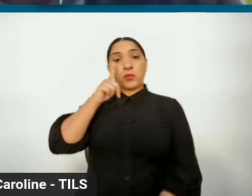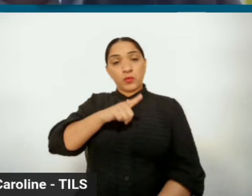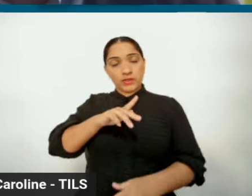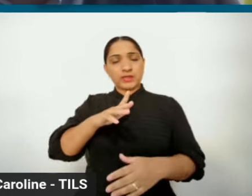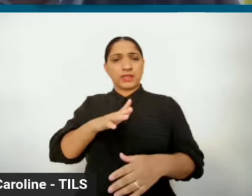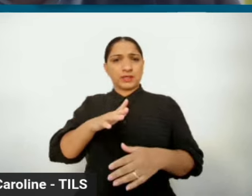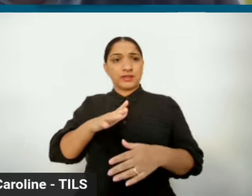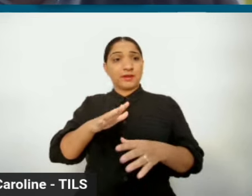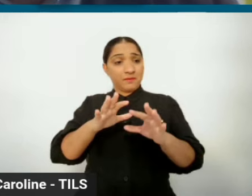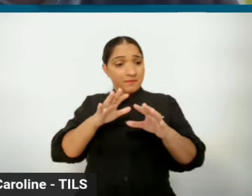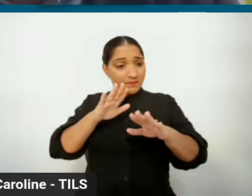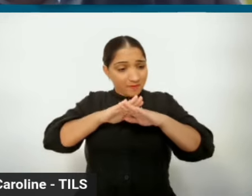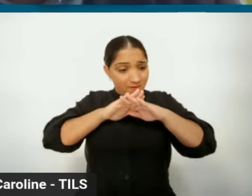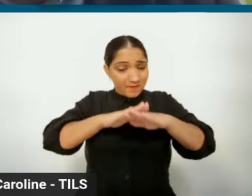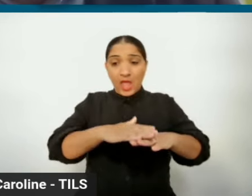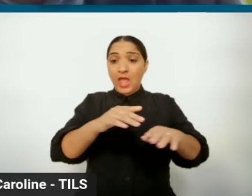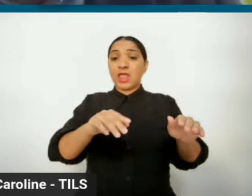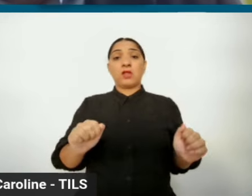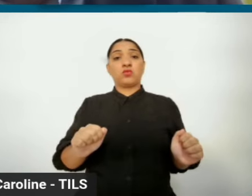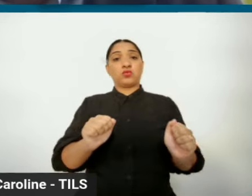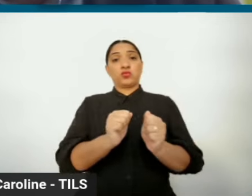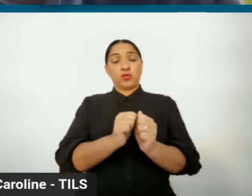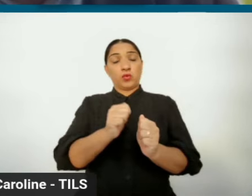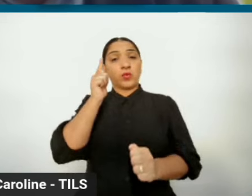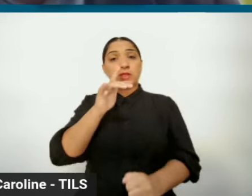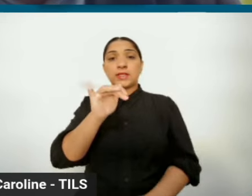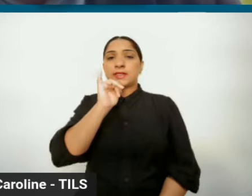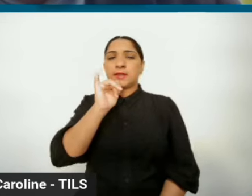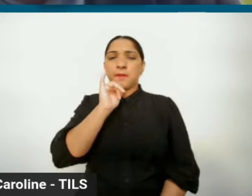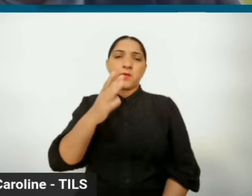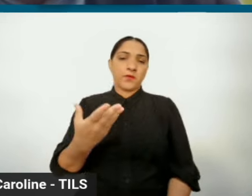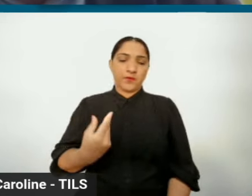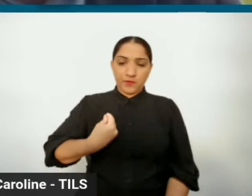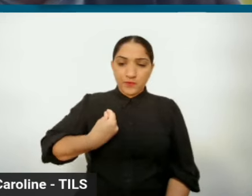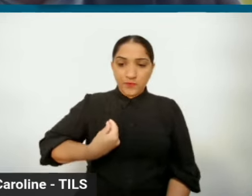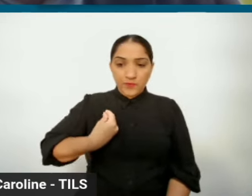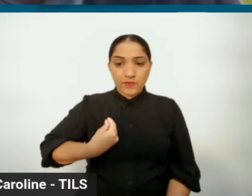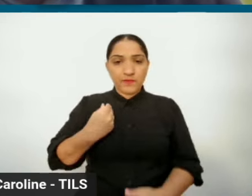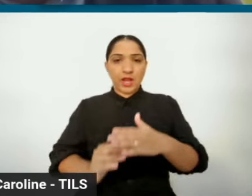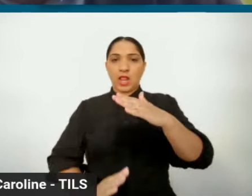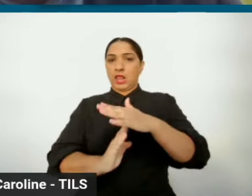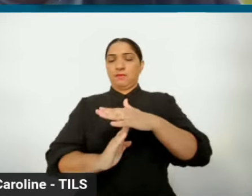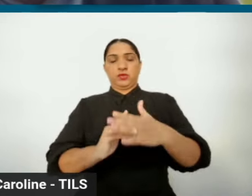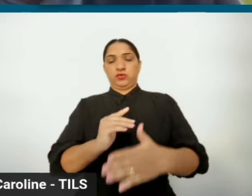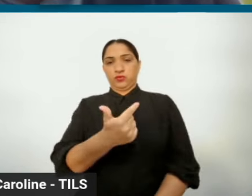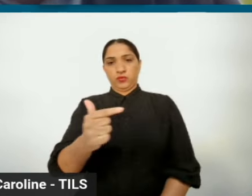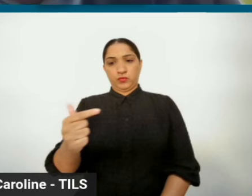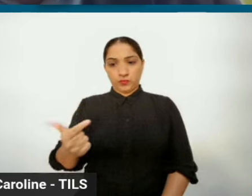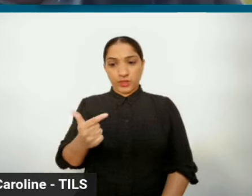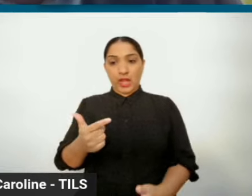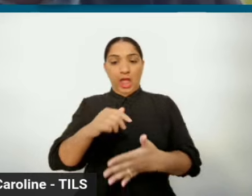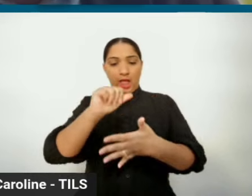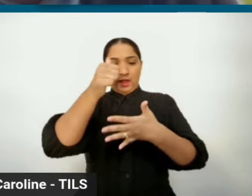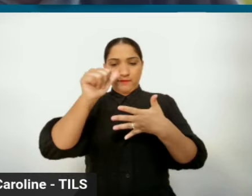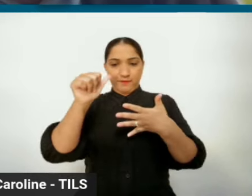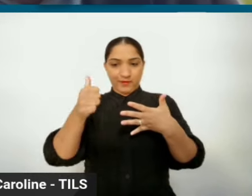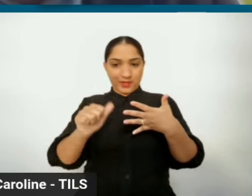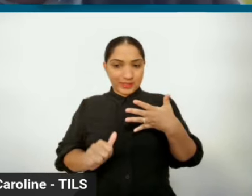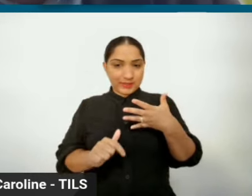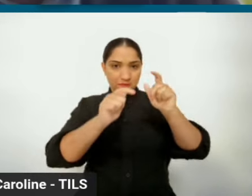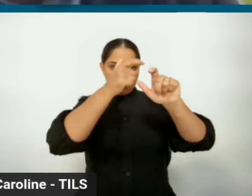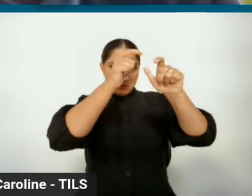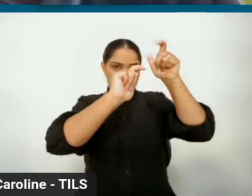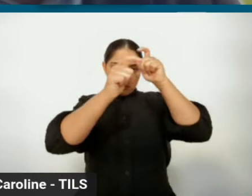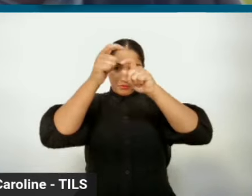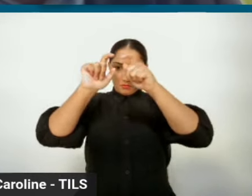políticas importantes como o Viver Sem Limite, a avaliação biopsicossocial, as reuniões do CONAD, a